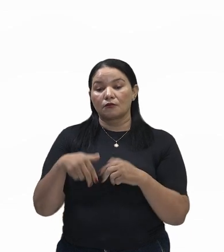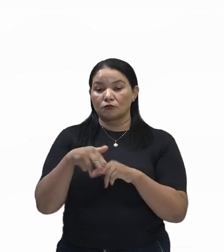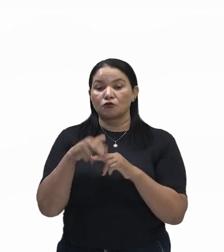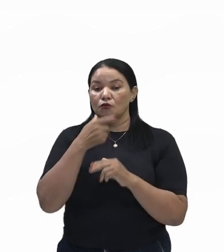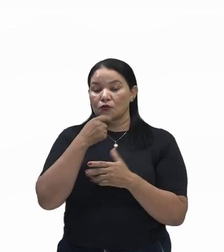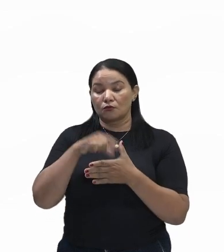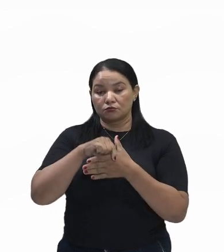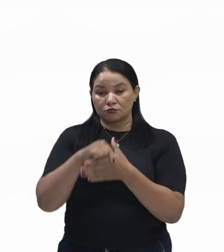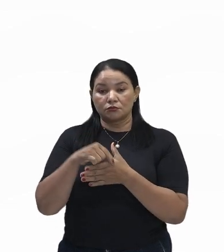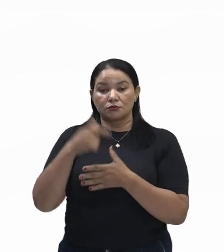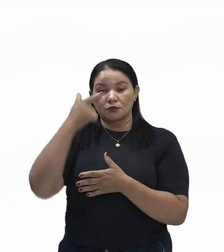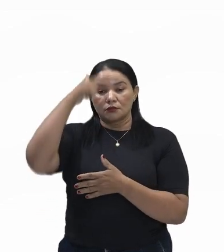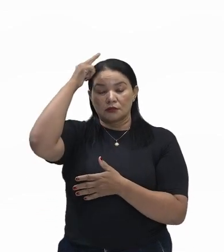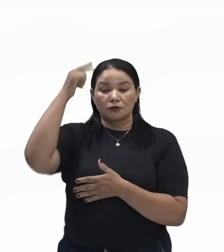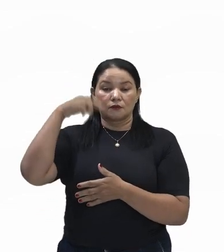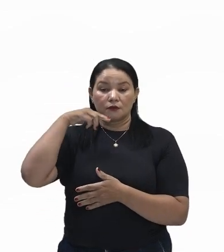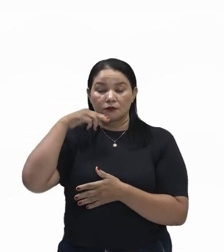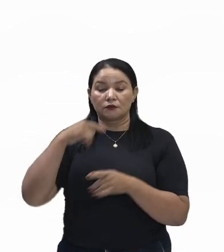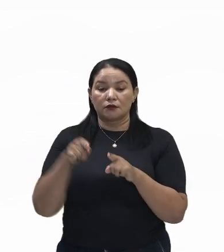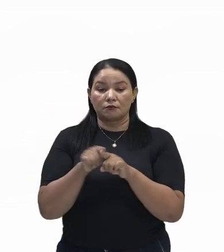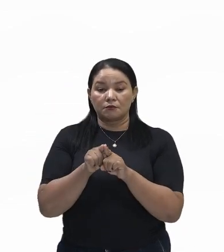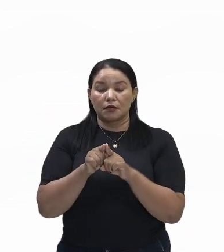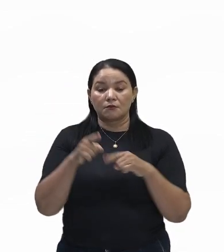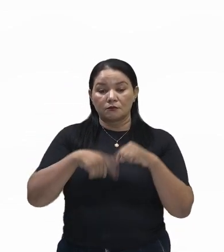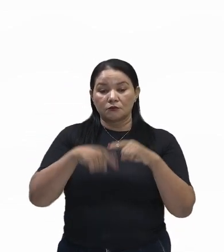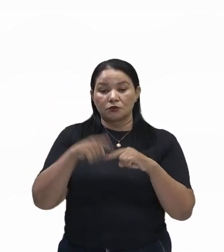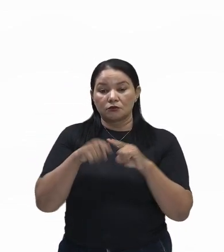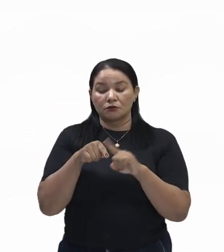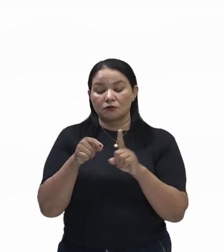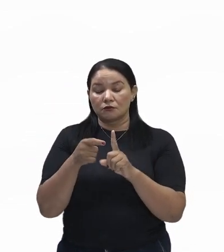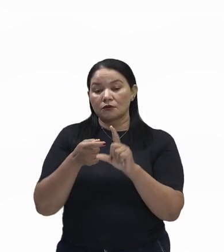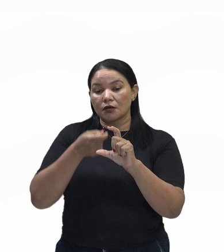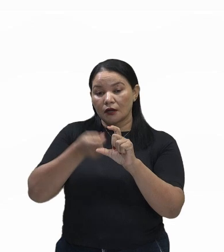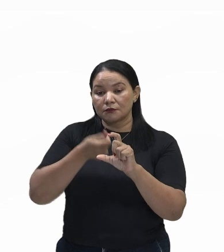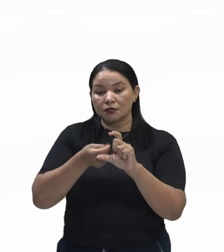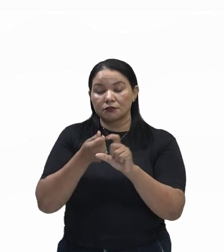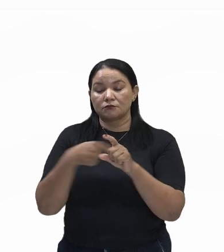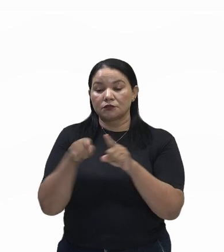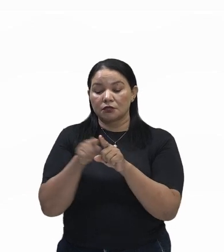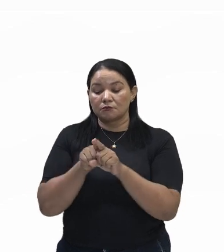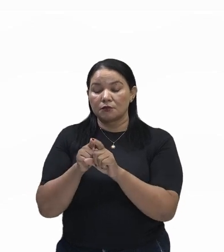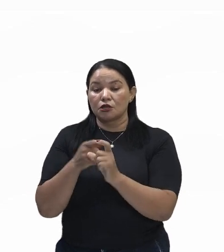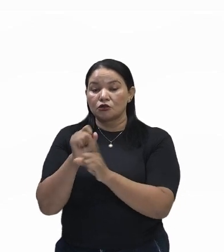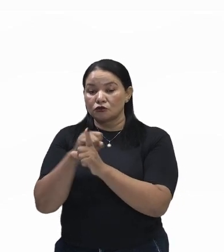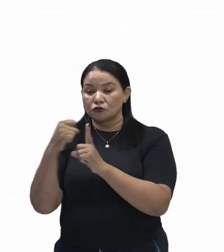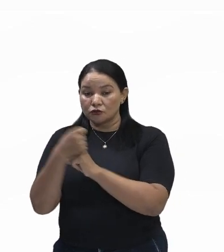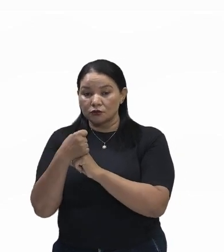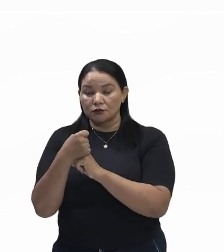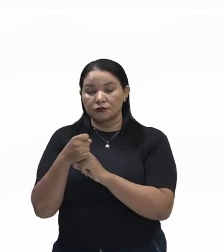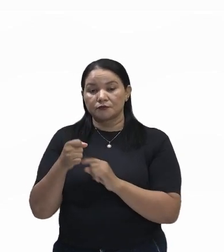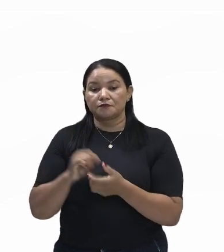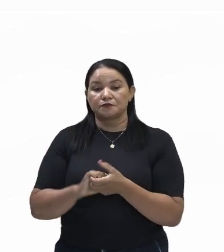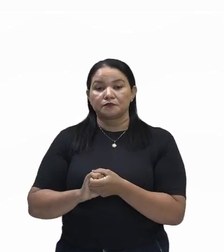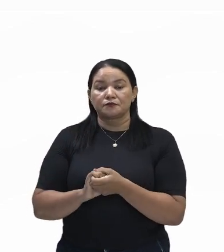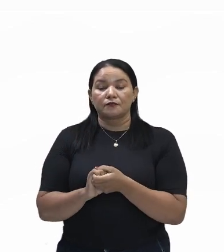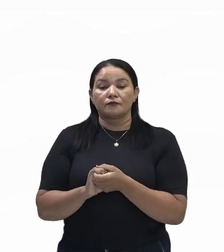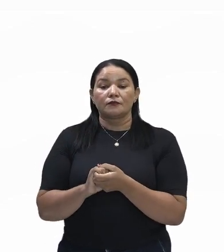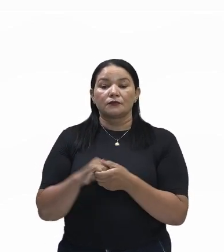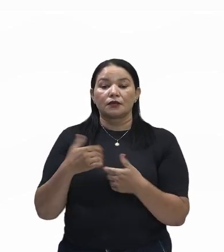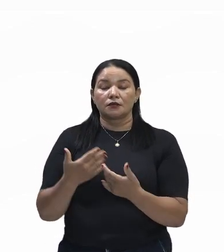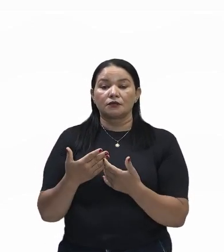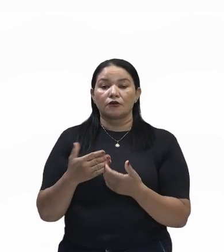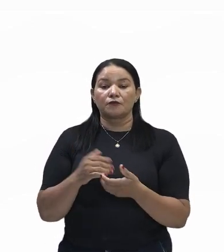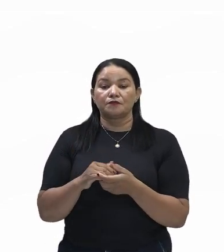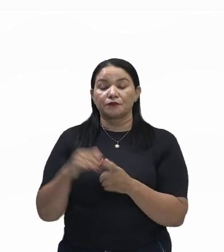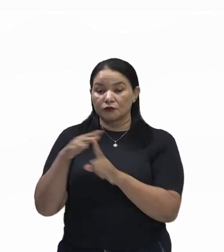conciliar elementos do capitalismo com elementos do socialismo. Então, o governo russo,